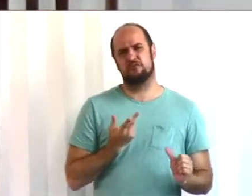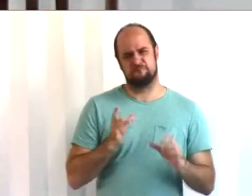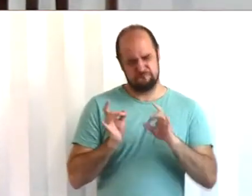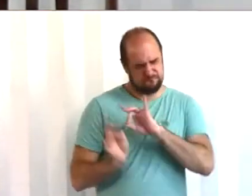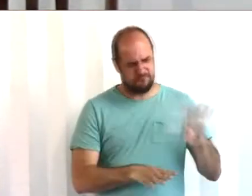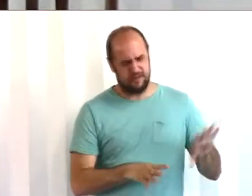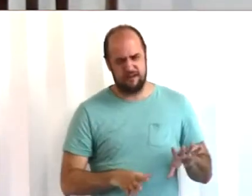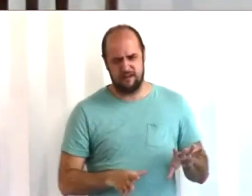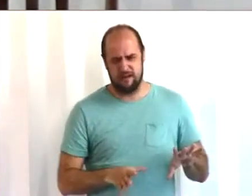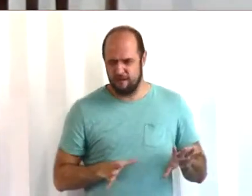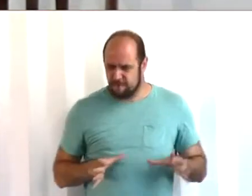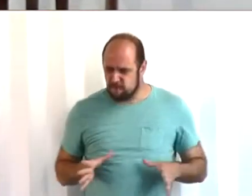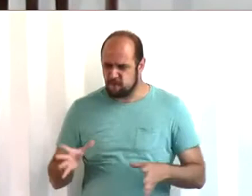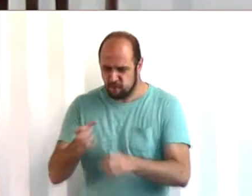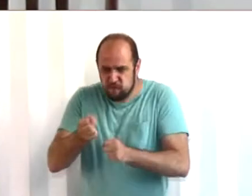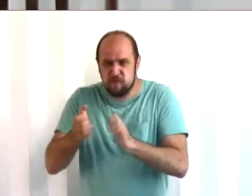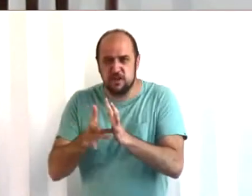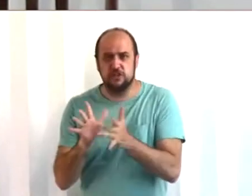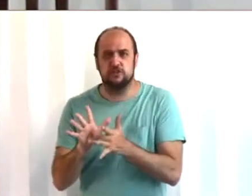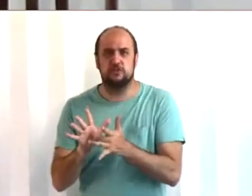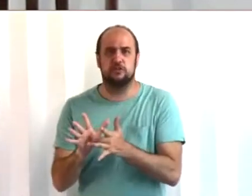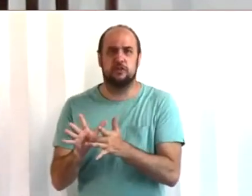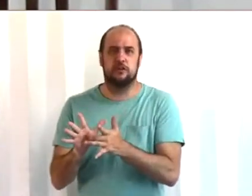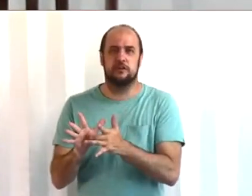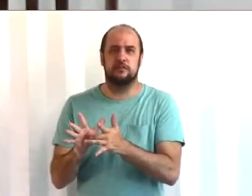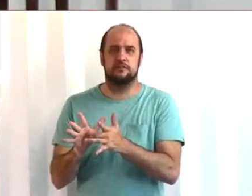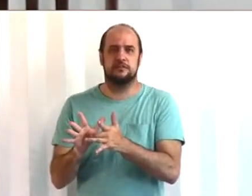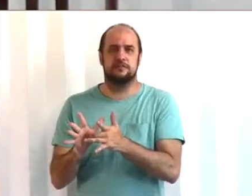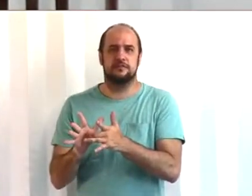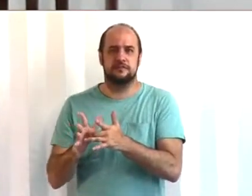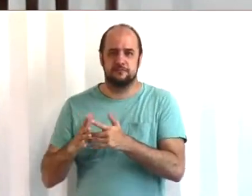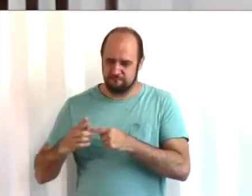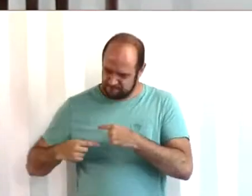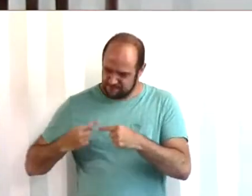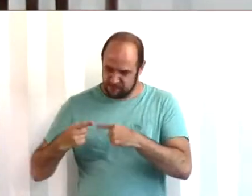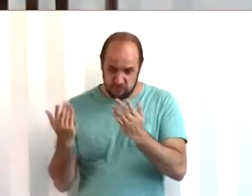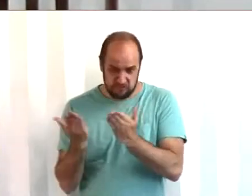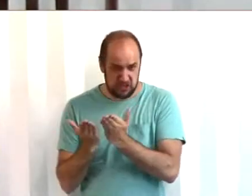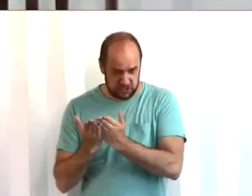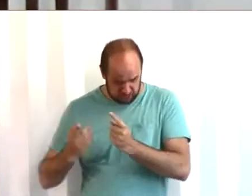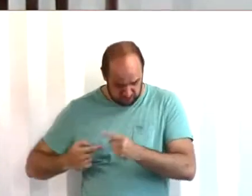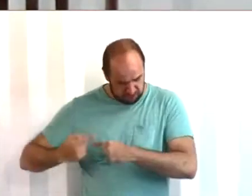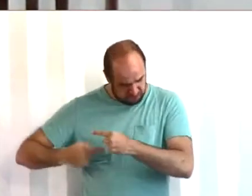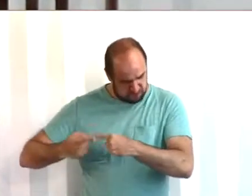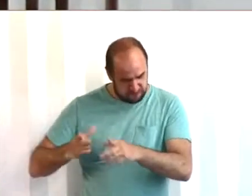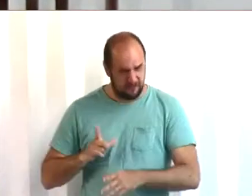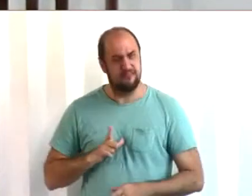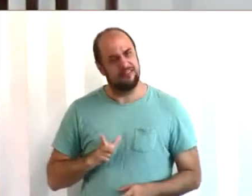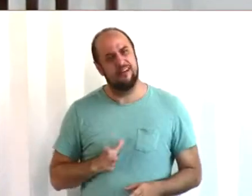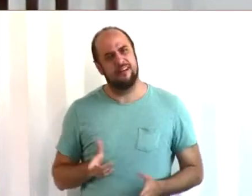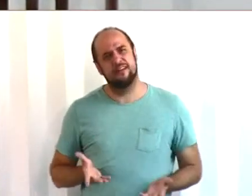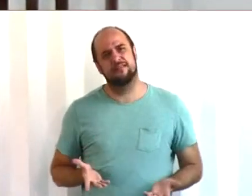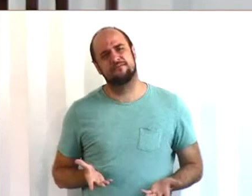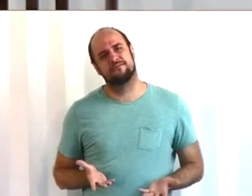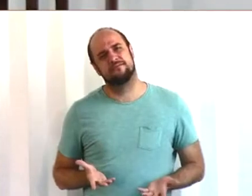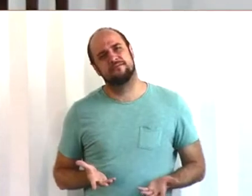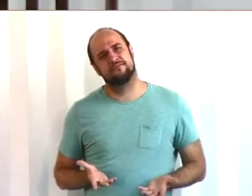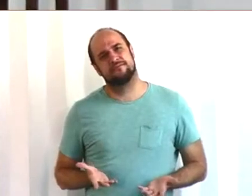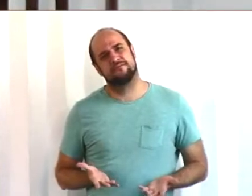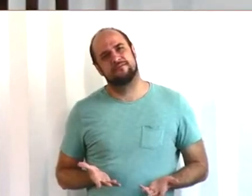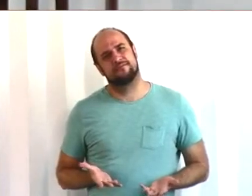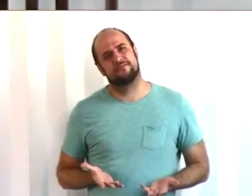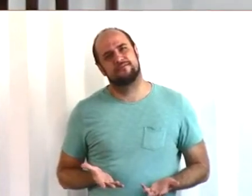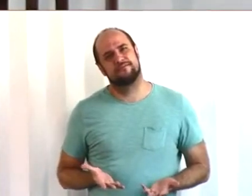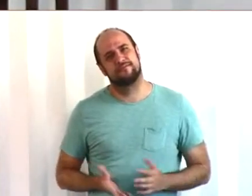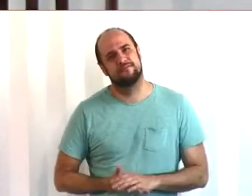abandona, porque é o Espírito de Deus que diz que há um procedimento para os cristãos. Será que é por isso?